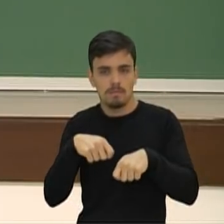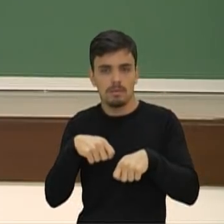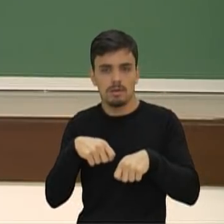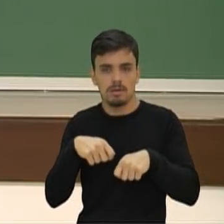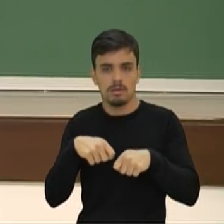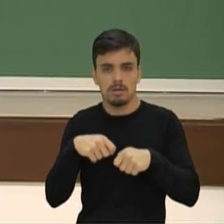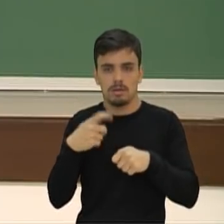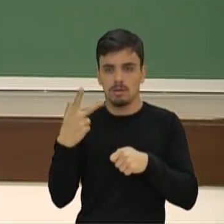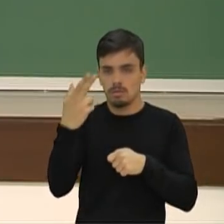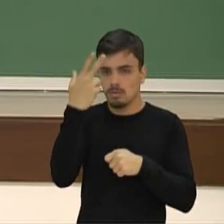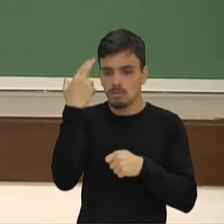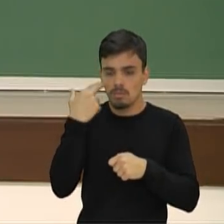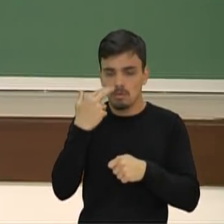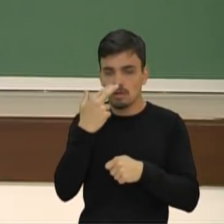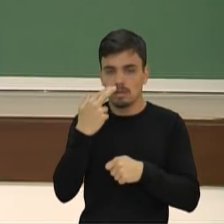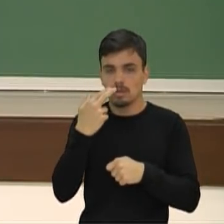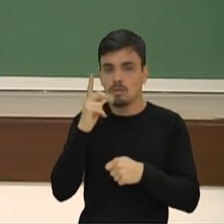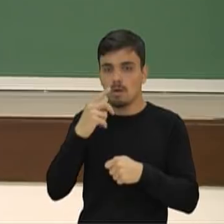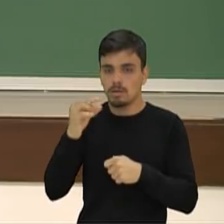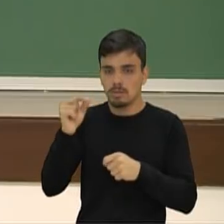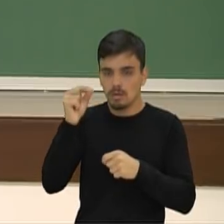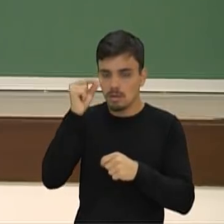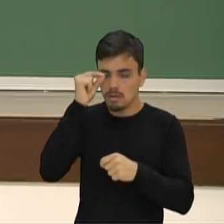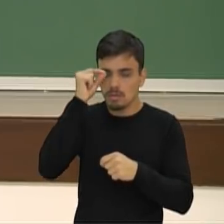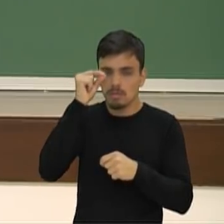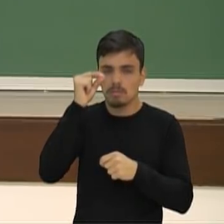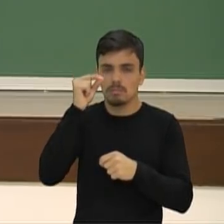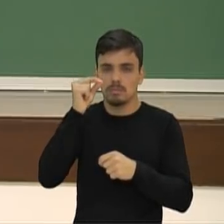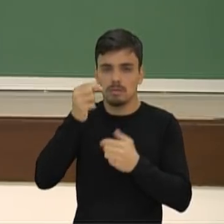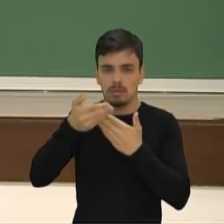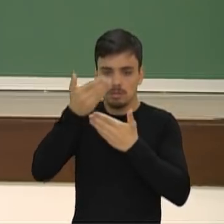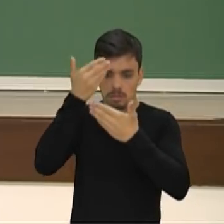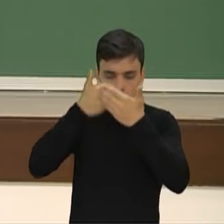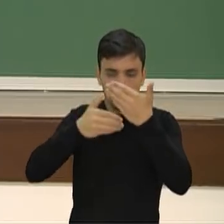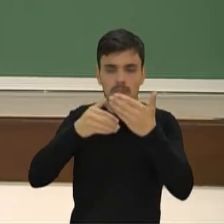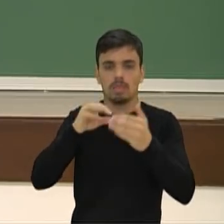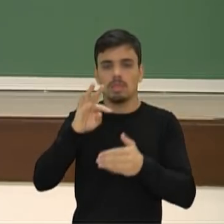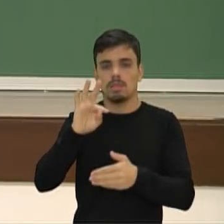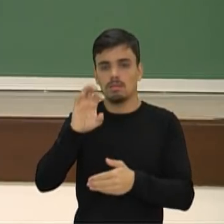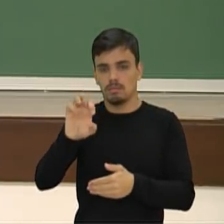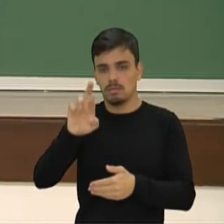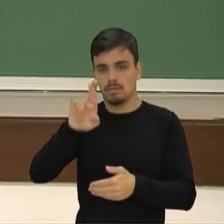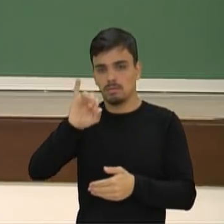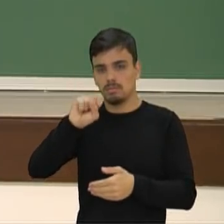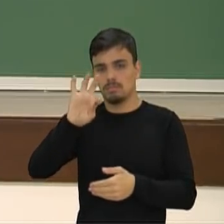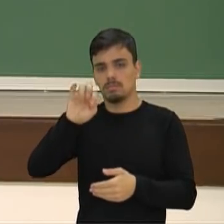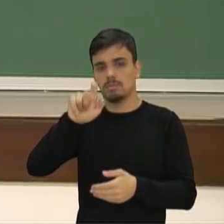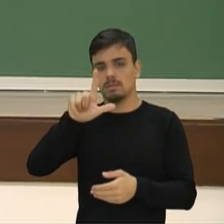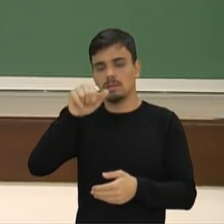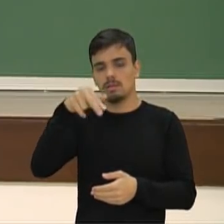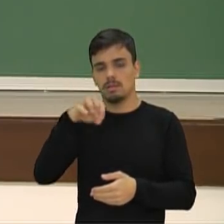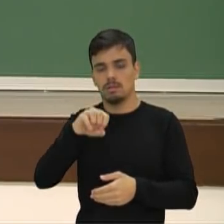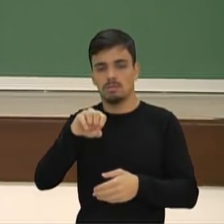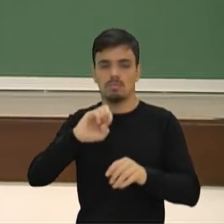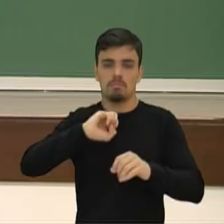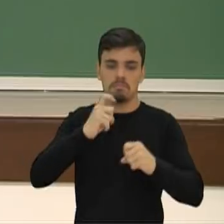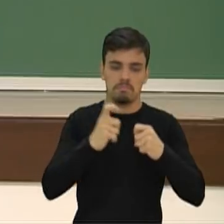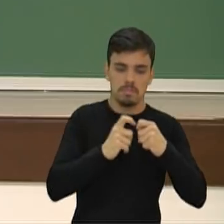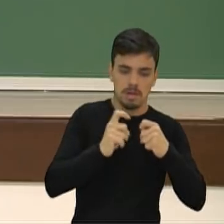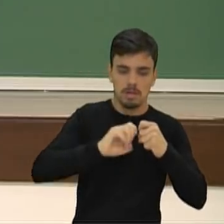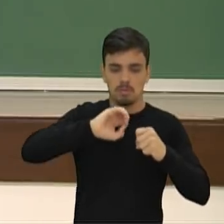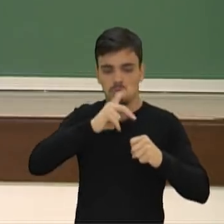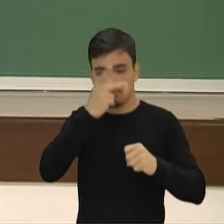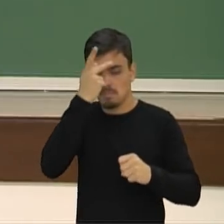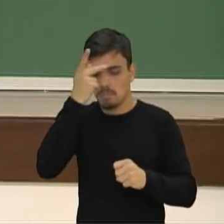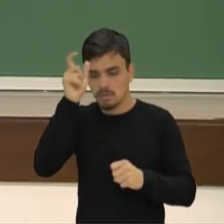uma pequena incisão. Nessa incisão que você colocava por trás do cristalino, o médico ou cirurgião, como você queira